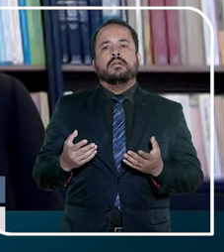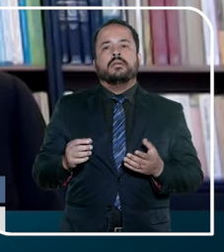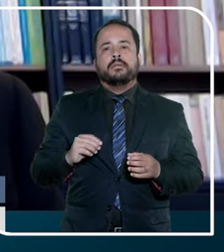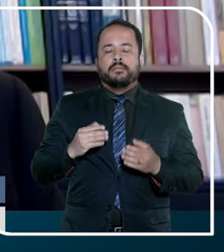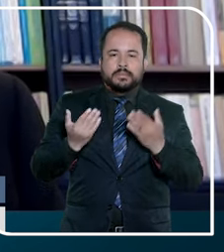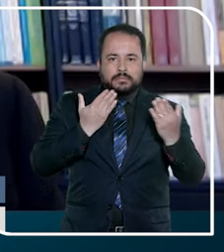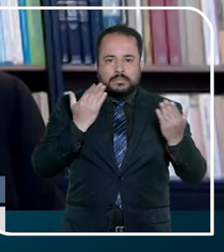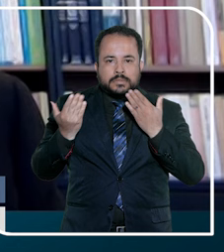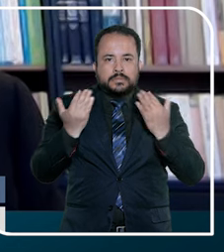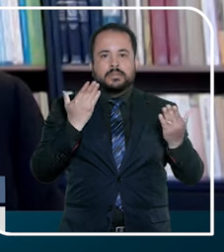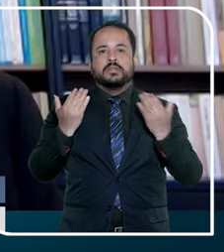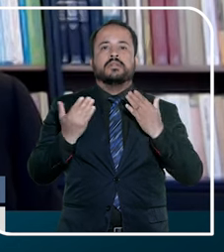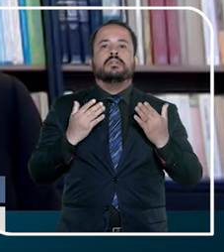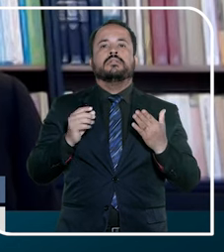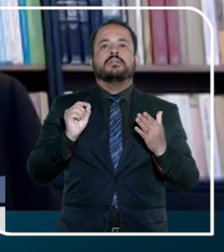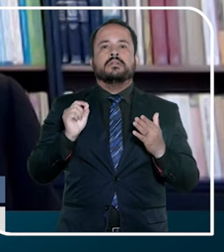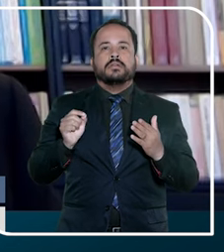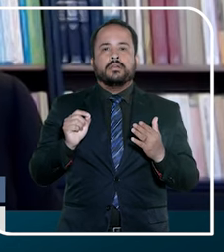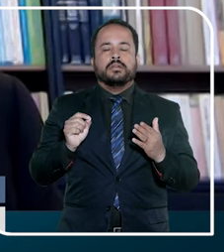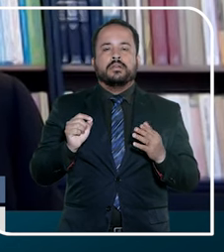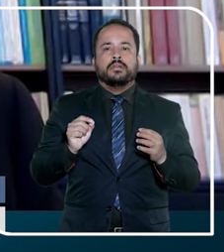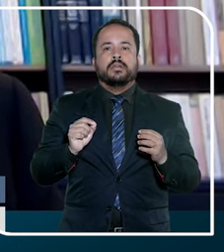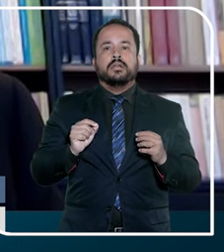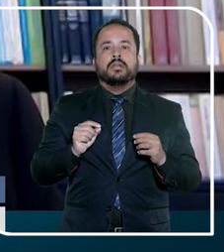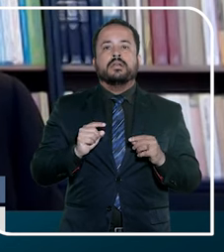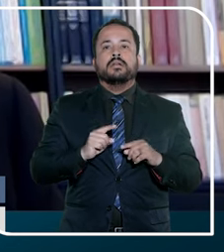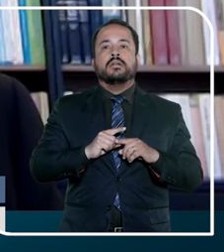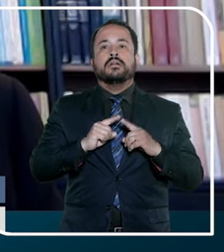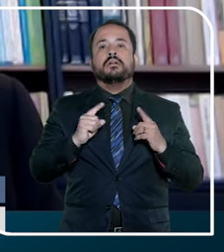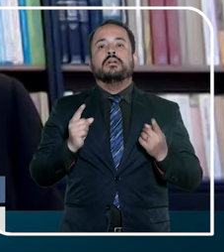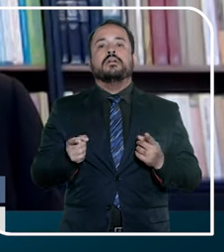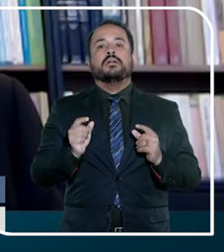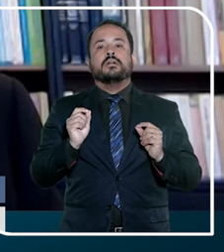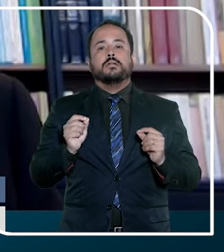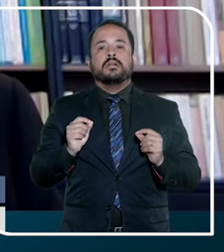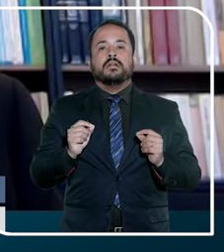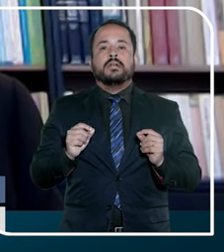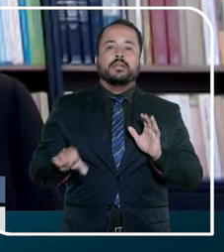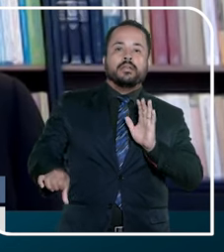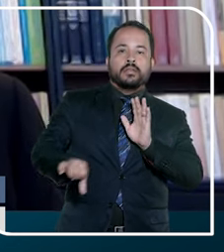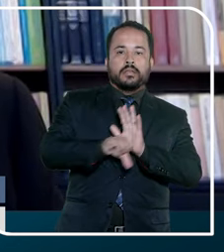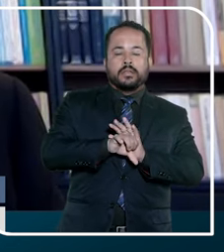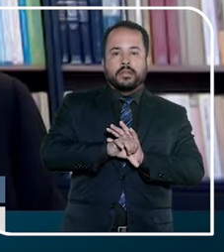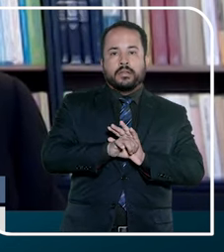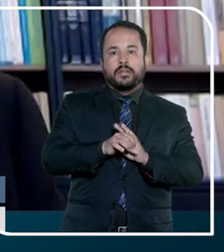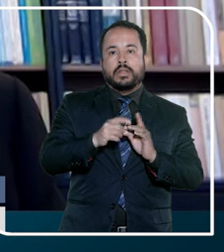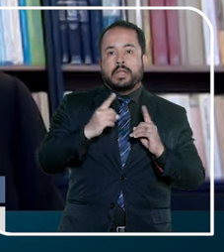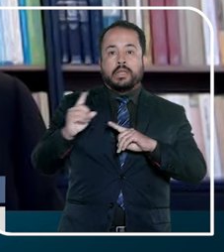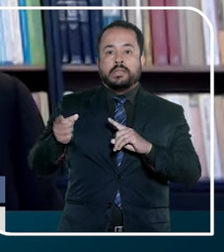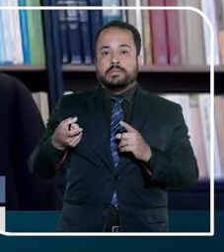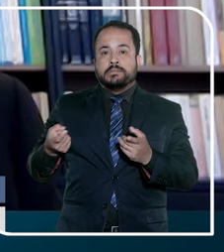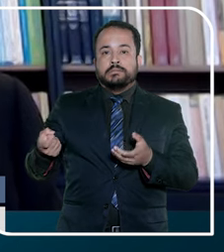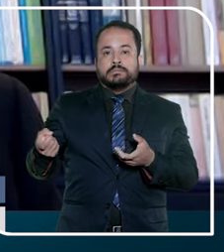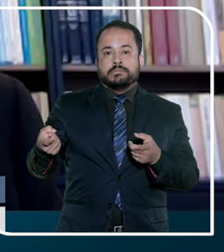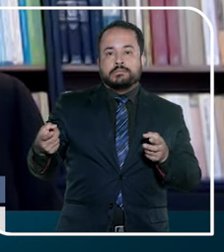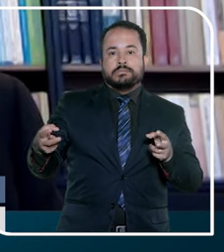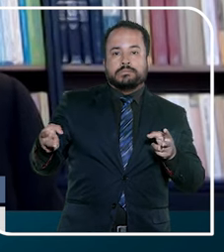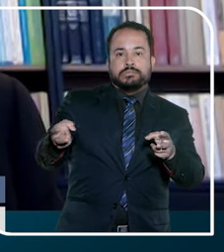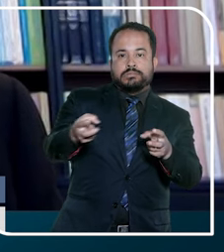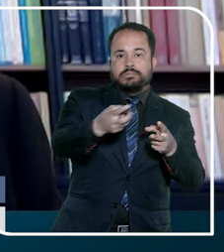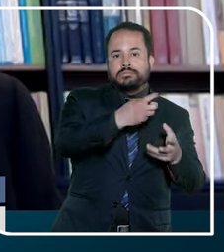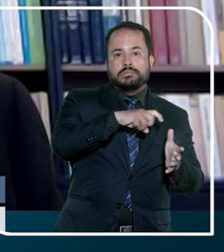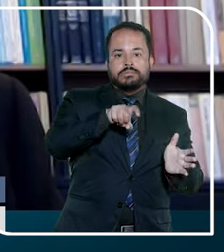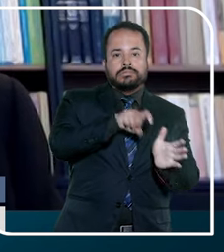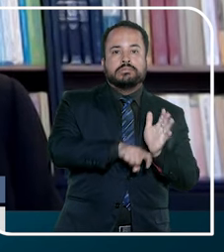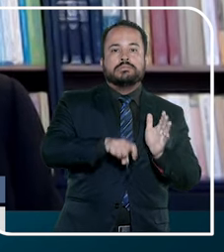aqui né até no caso de crimes contra a ordem tributária existem situaç